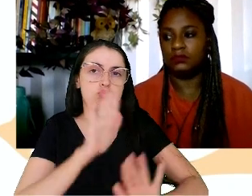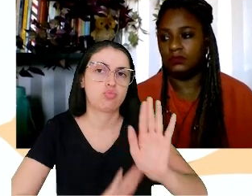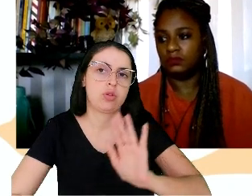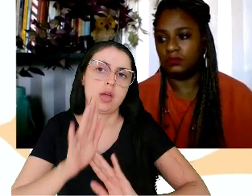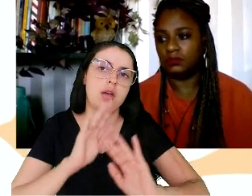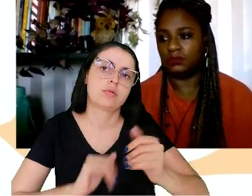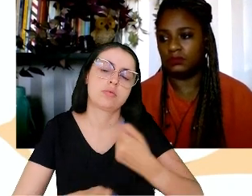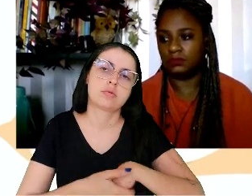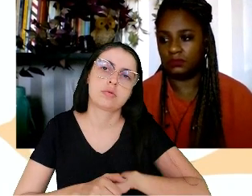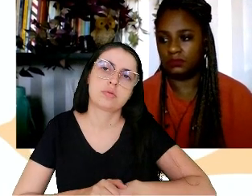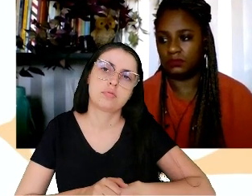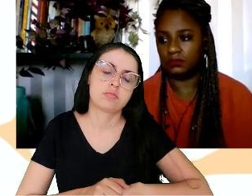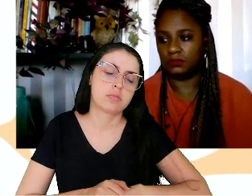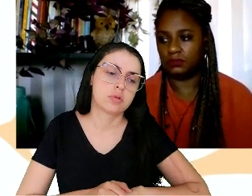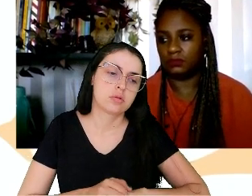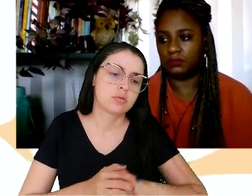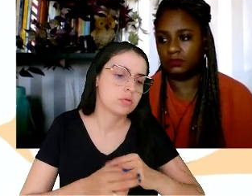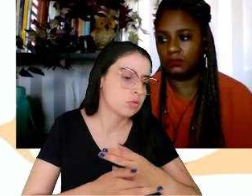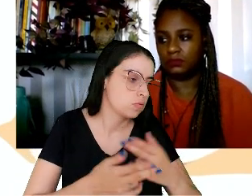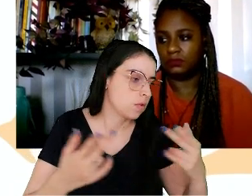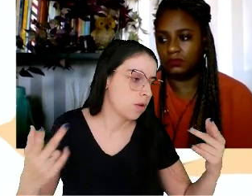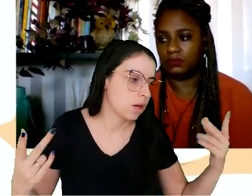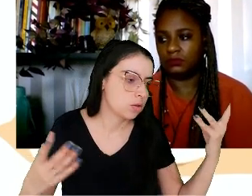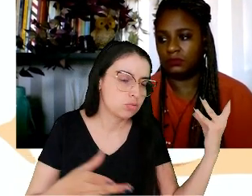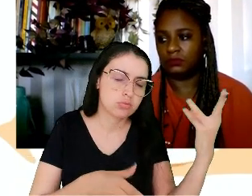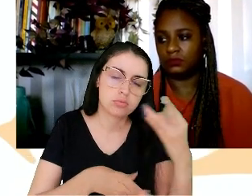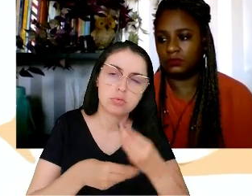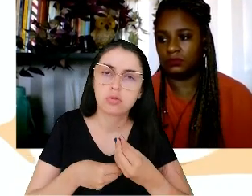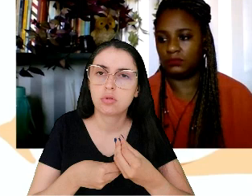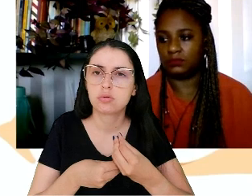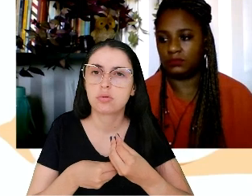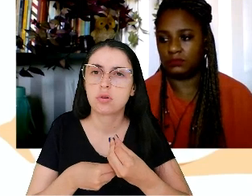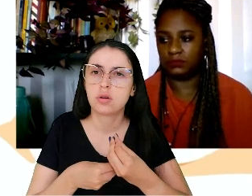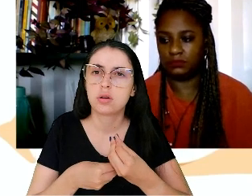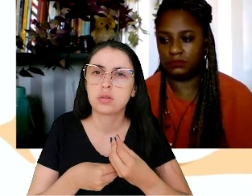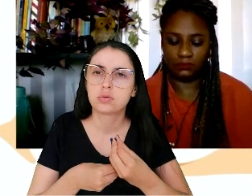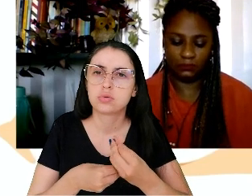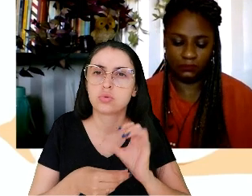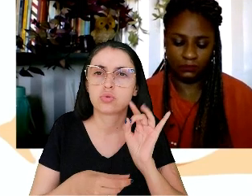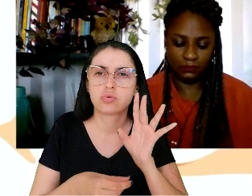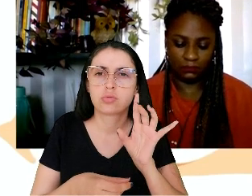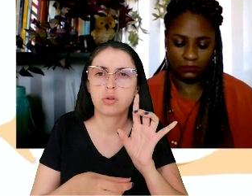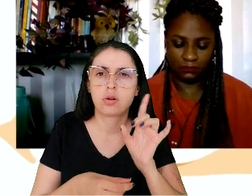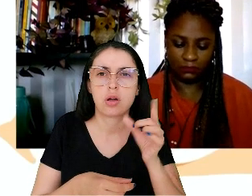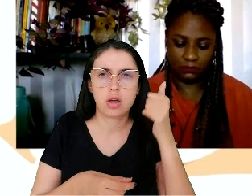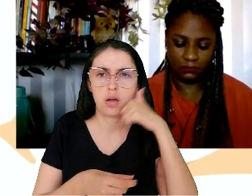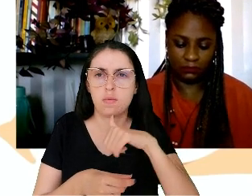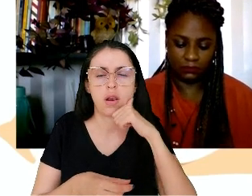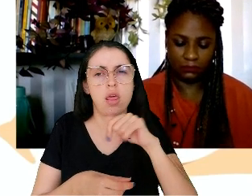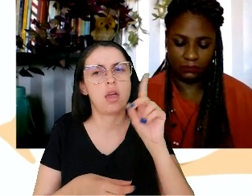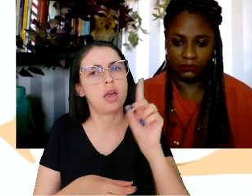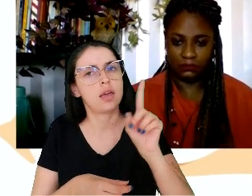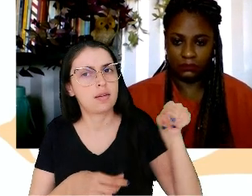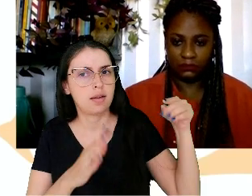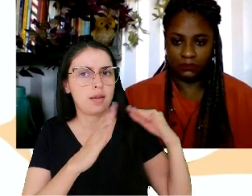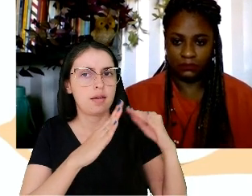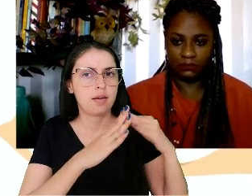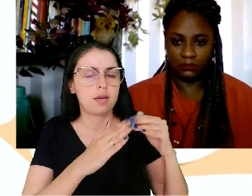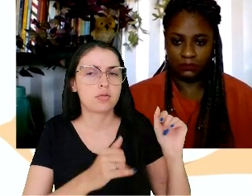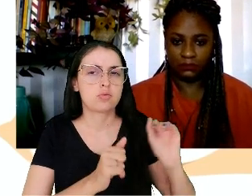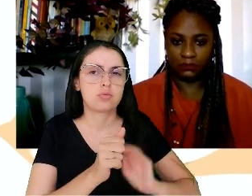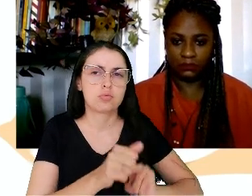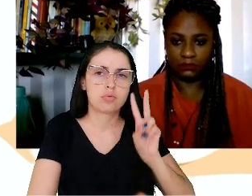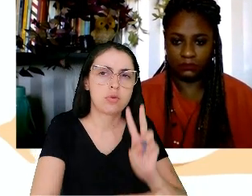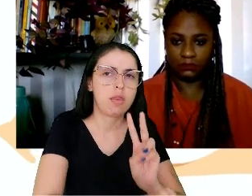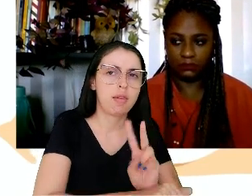que, na verdade, circunda todos esses aspectos e nele se inclui não só aquela mulher que fica em casa